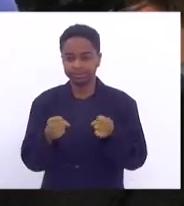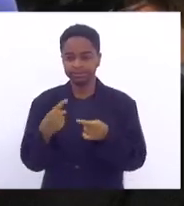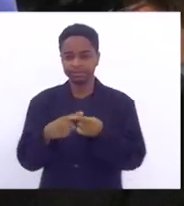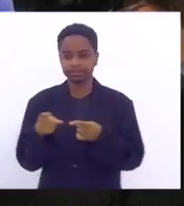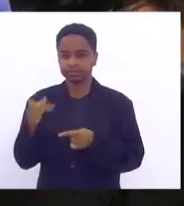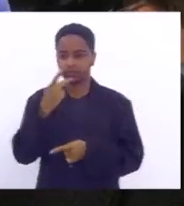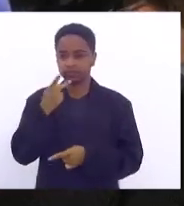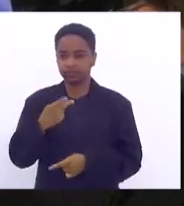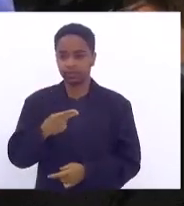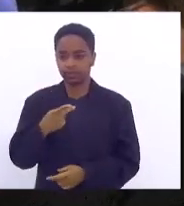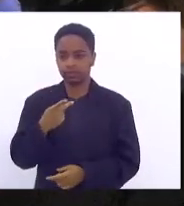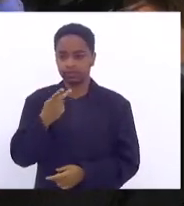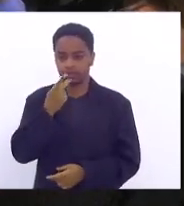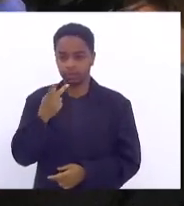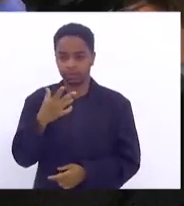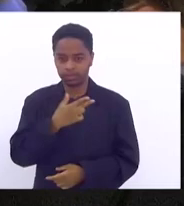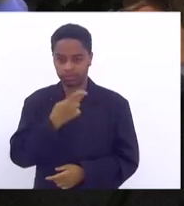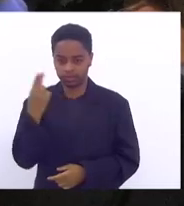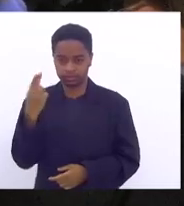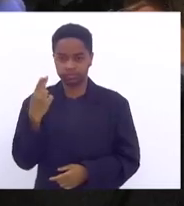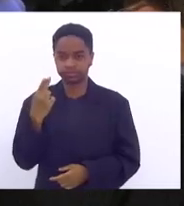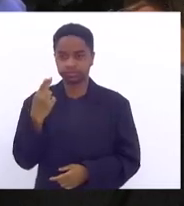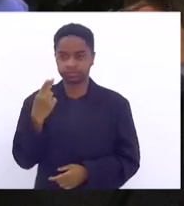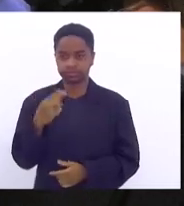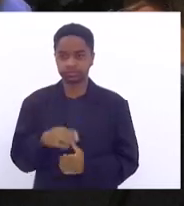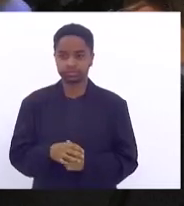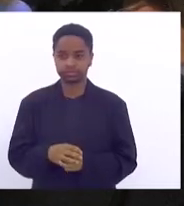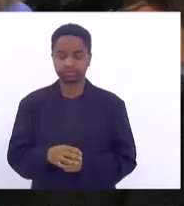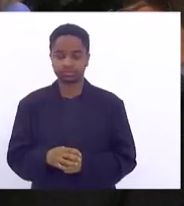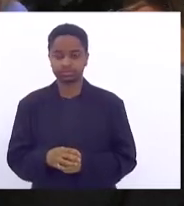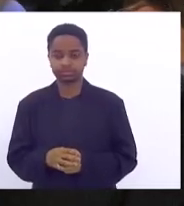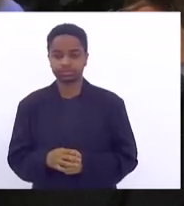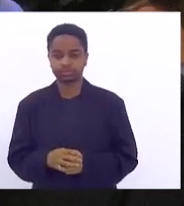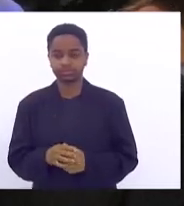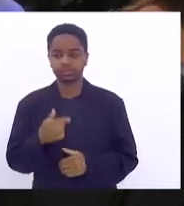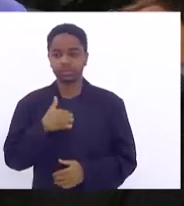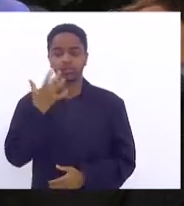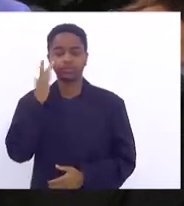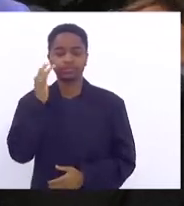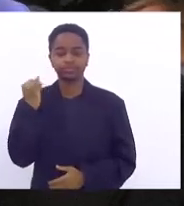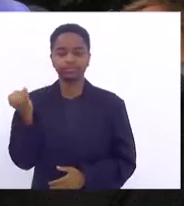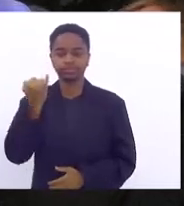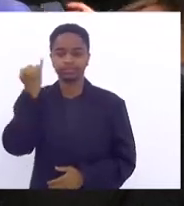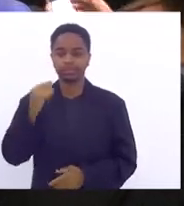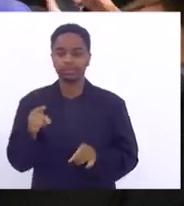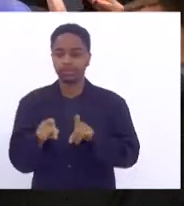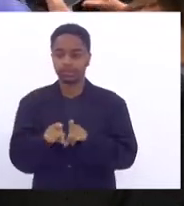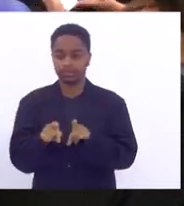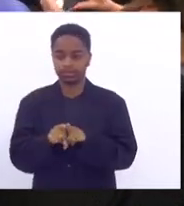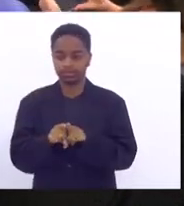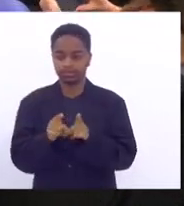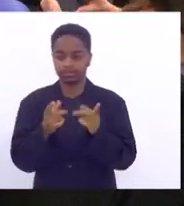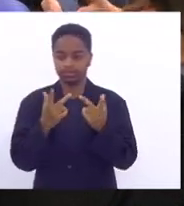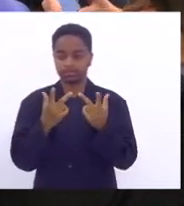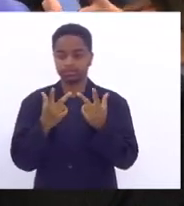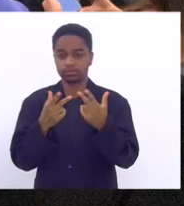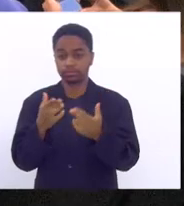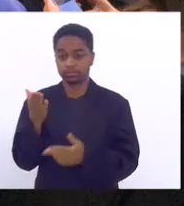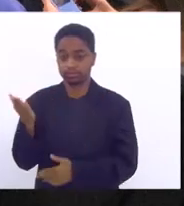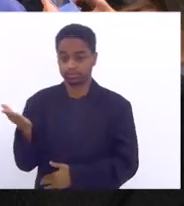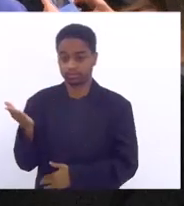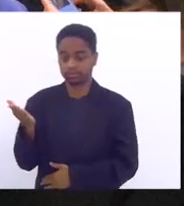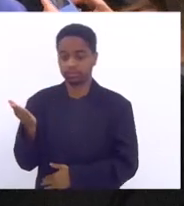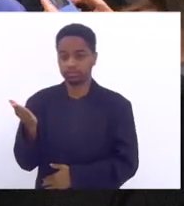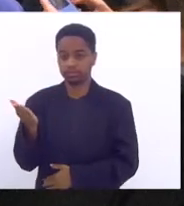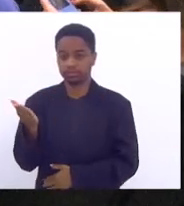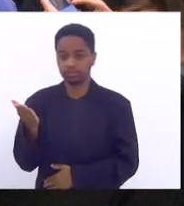importante é regimental regimental e e da mesma forma e da mesma forma que Voss eu